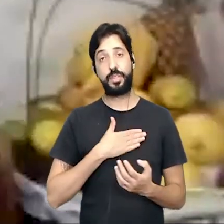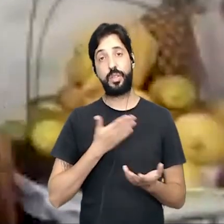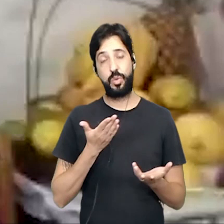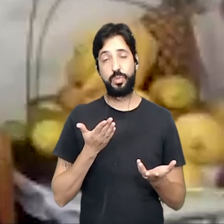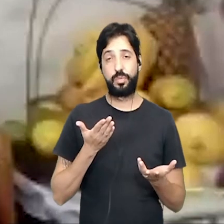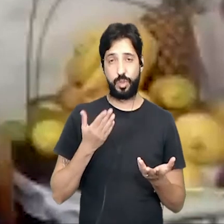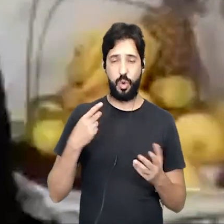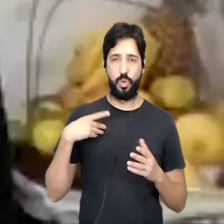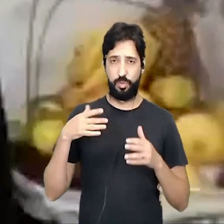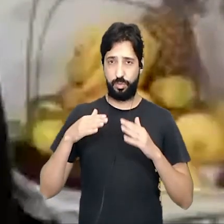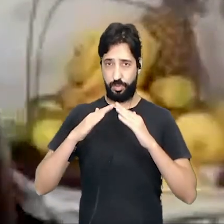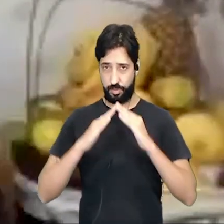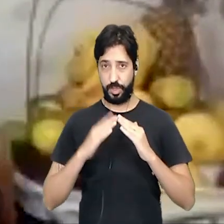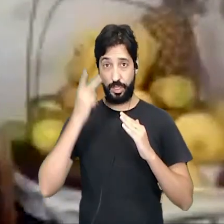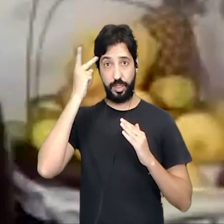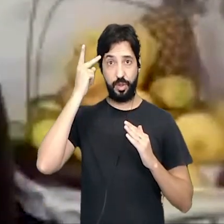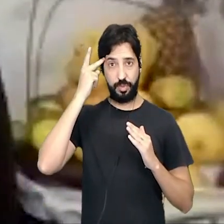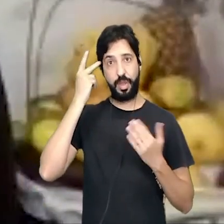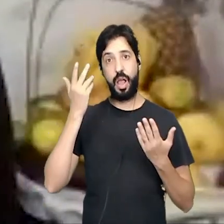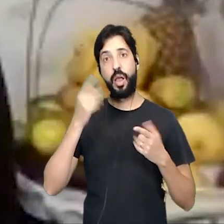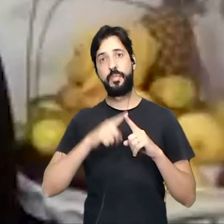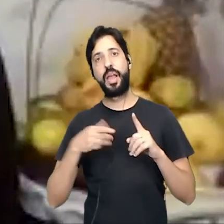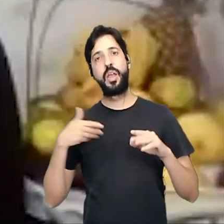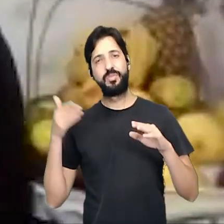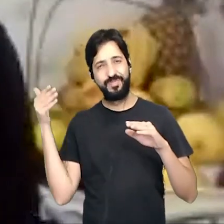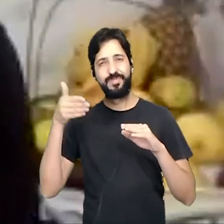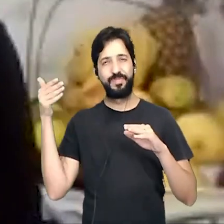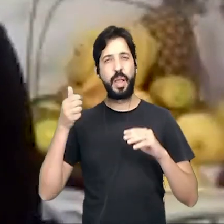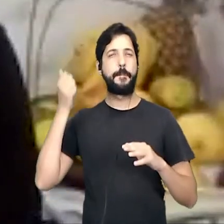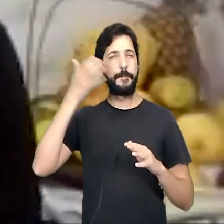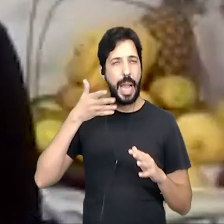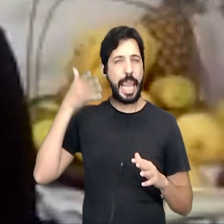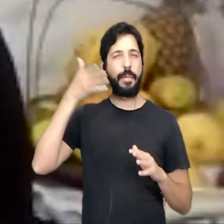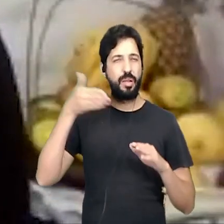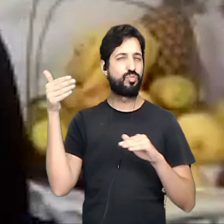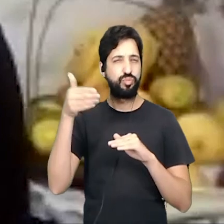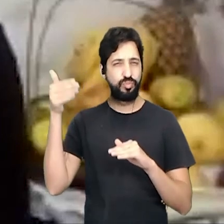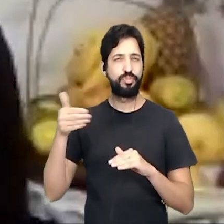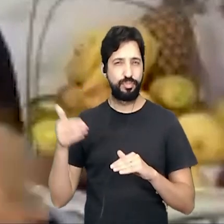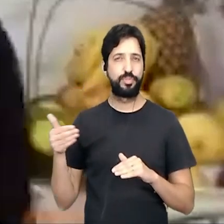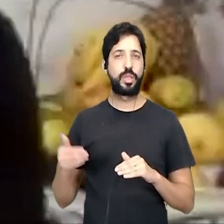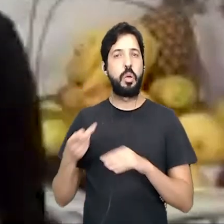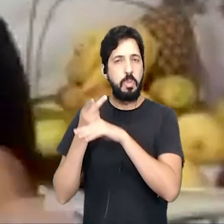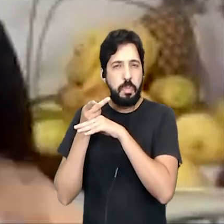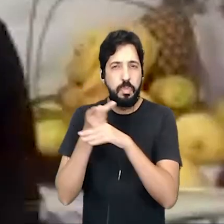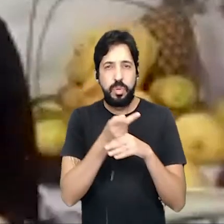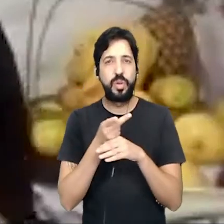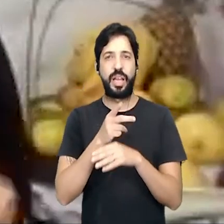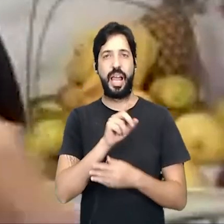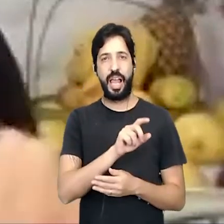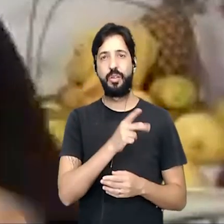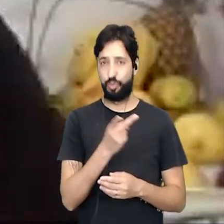Faz parte, eu sempre, como eu moro em São Paulo, então assim, eu sempre ia assim, muito às palestras, sempre procurei assim, né,